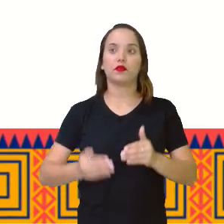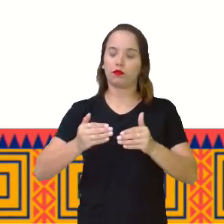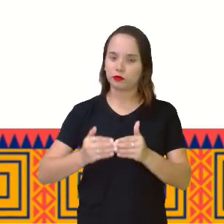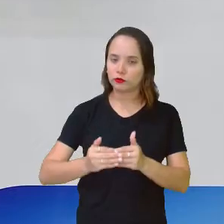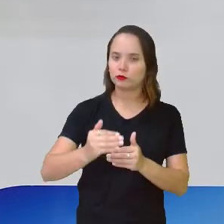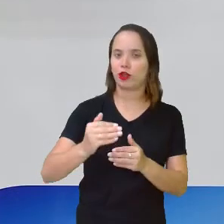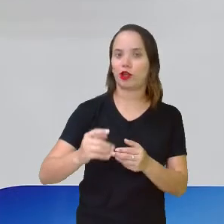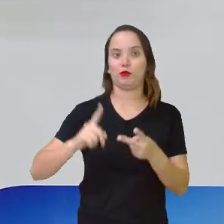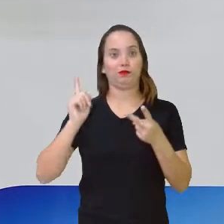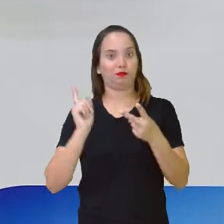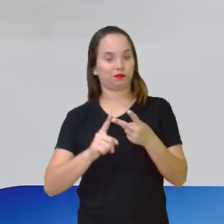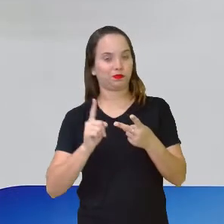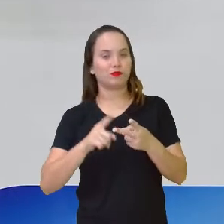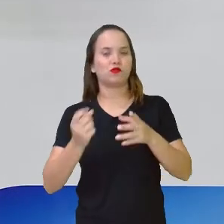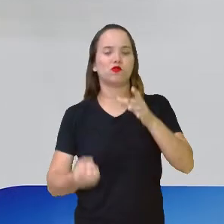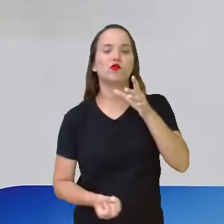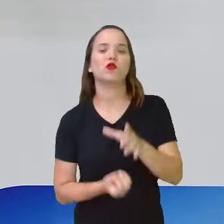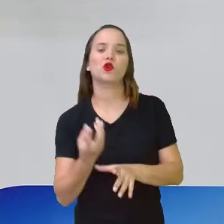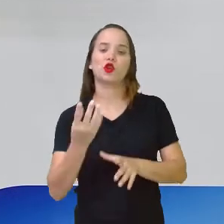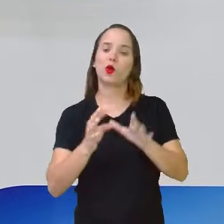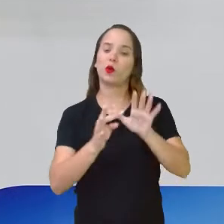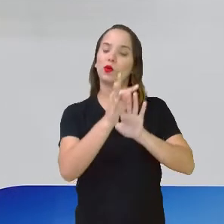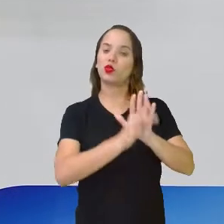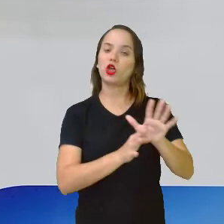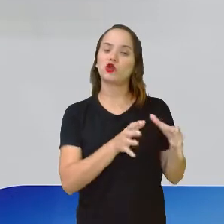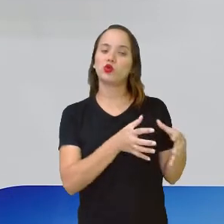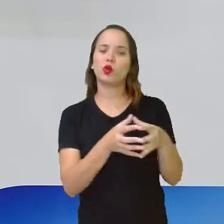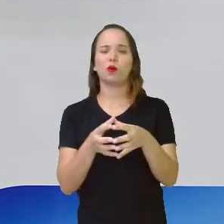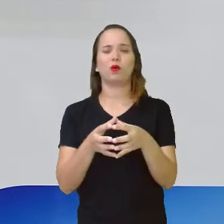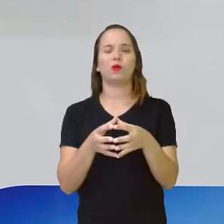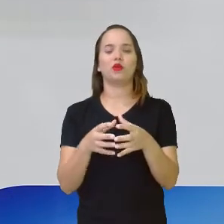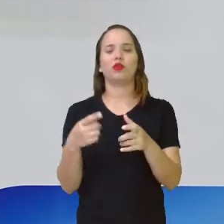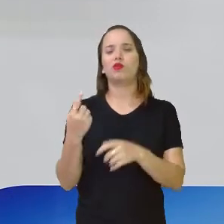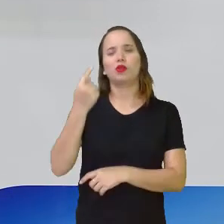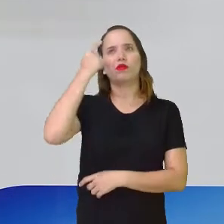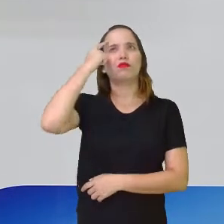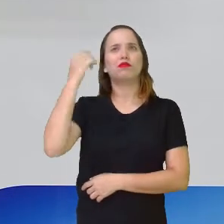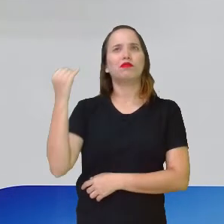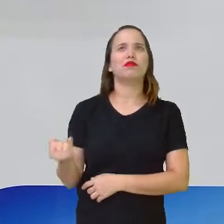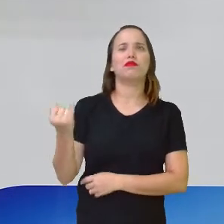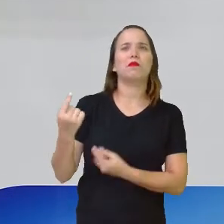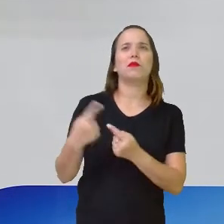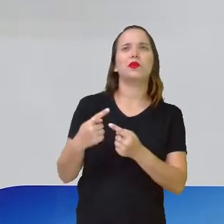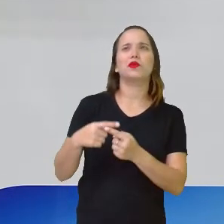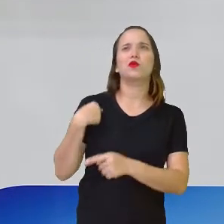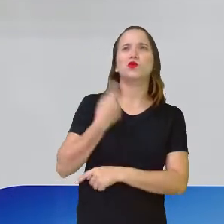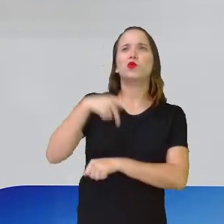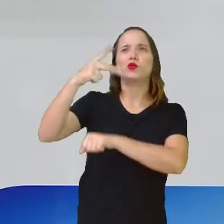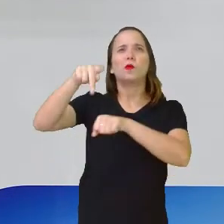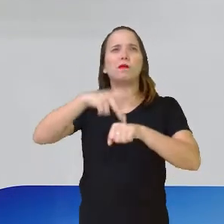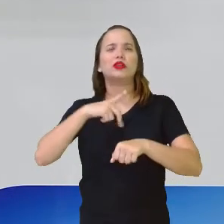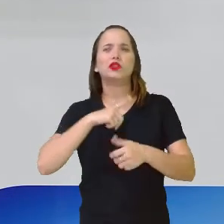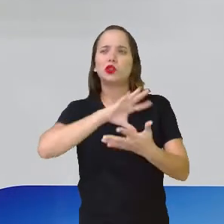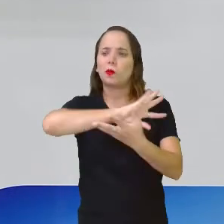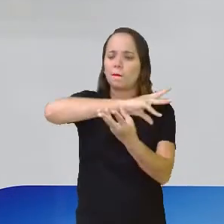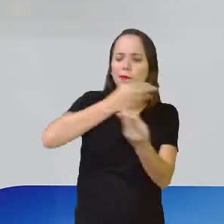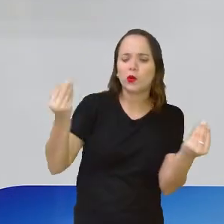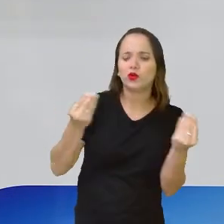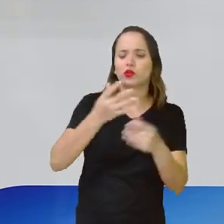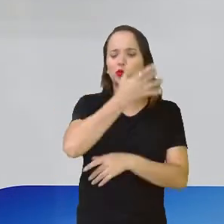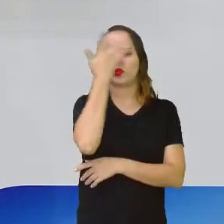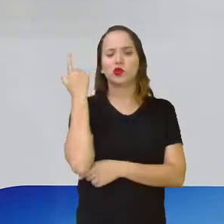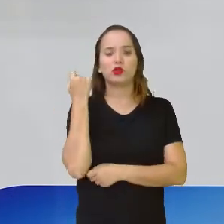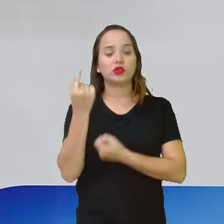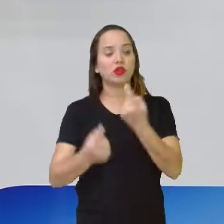daí, vocês podem fazer uma produção textual coletiva. A gente pensar, porque o nosso país que é tão grande e que tem tanta gente, muitas vezes as